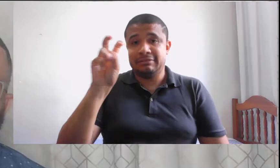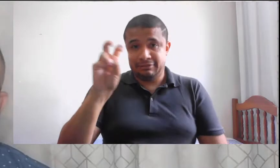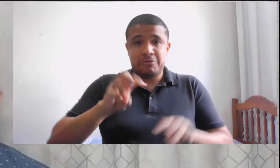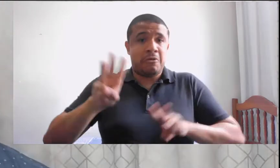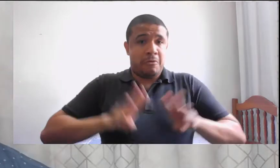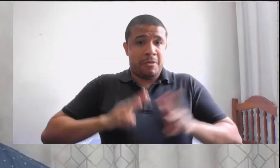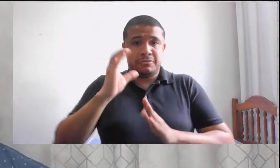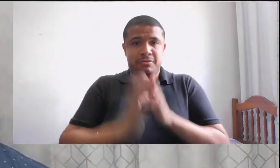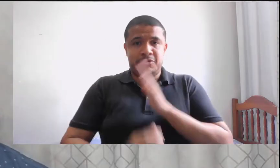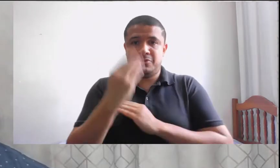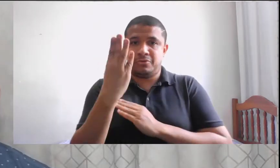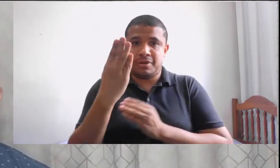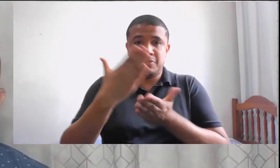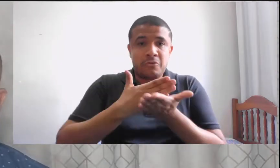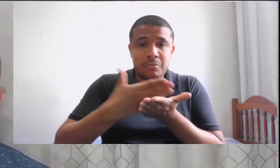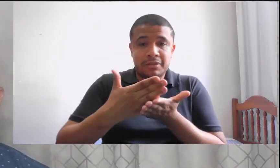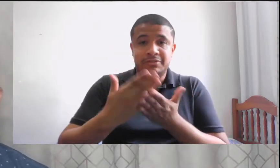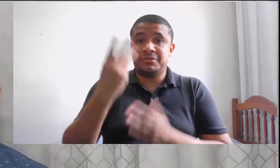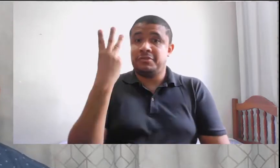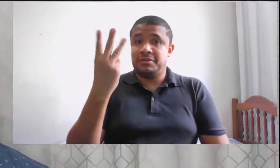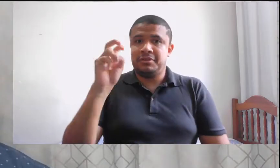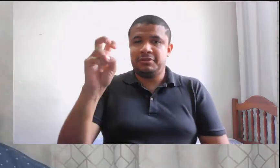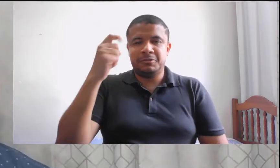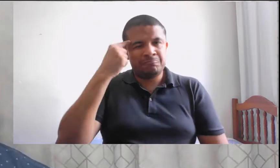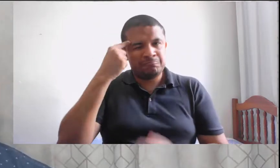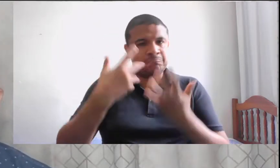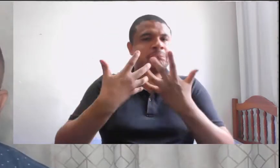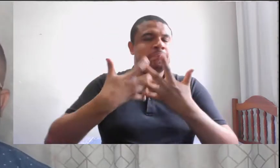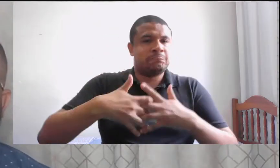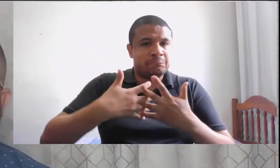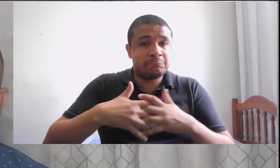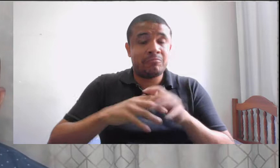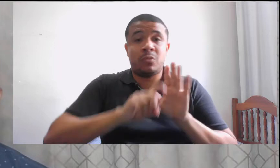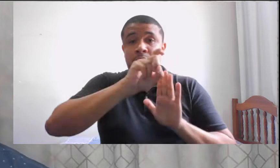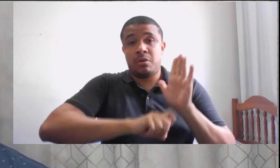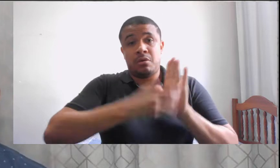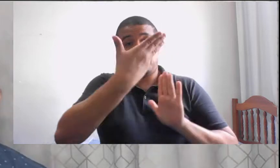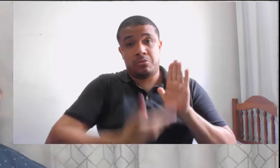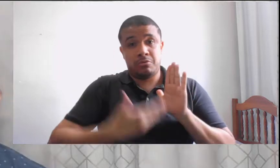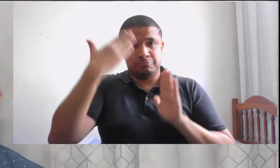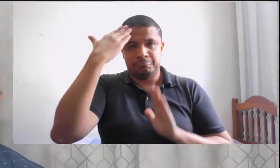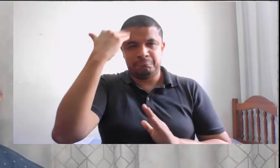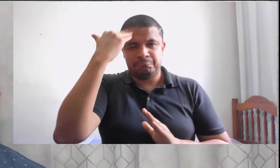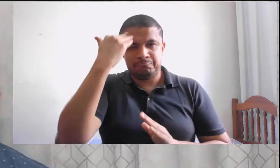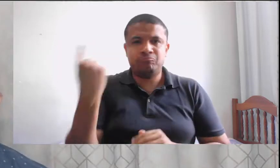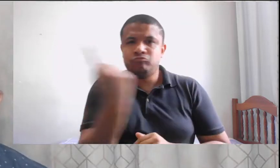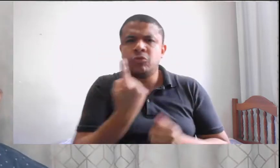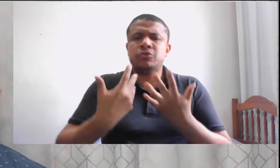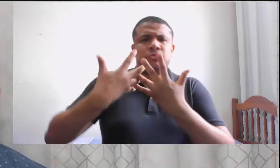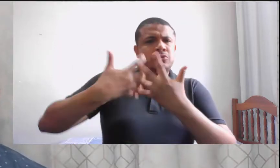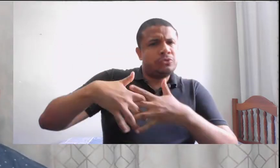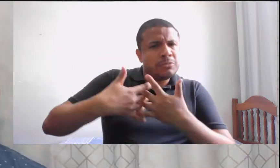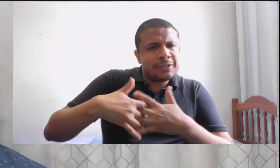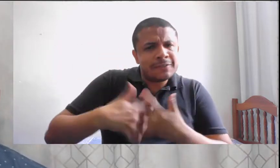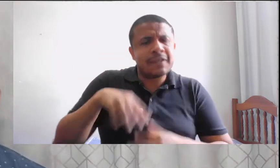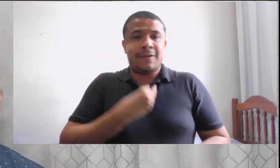Marcos, capítulo 4, a partir do versículo 35. É um texto bastante conhecido, mas eu quero refletir e aplicar